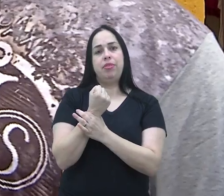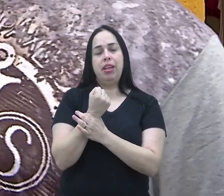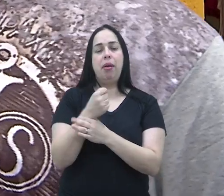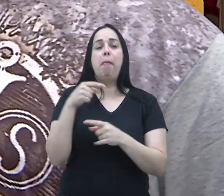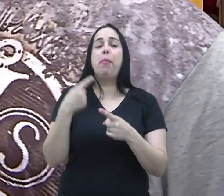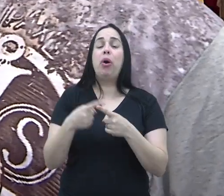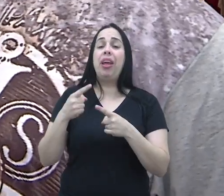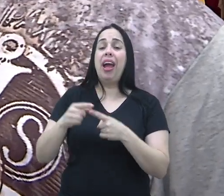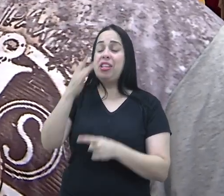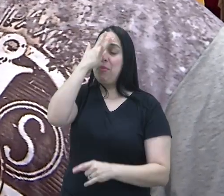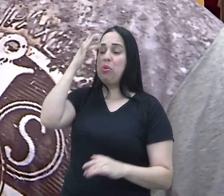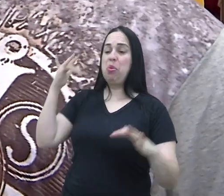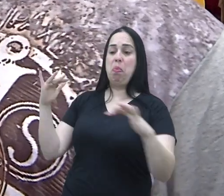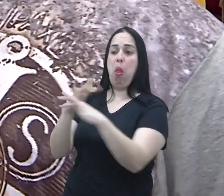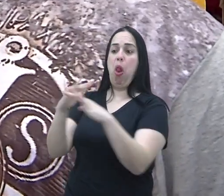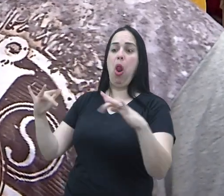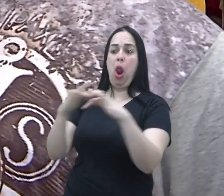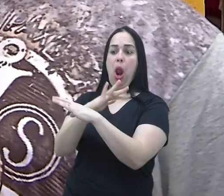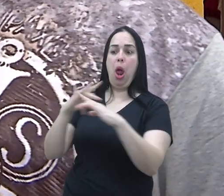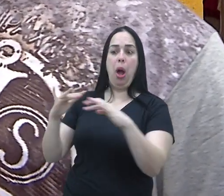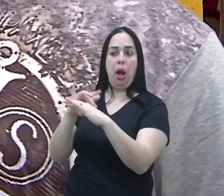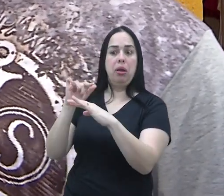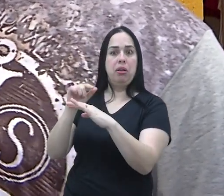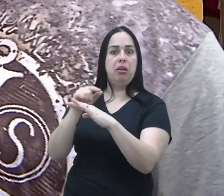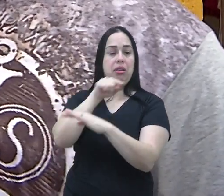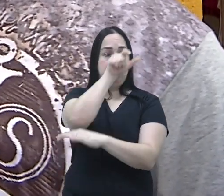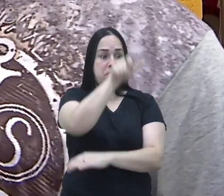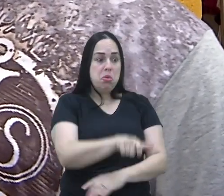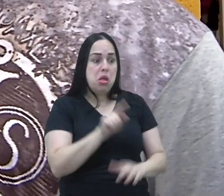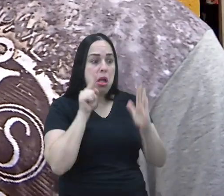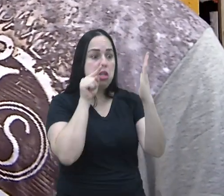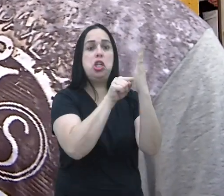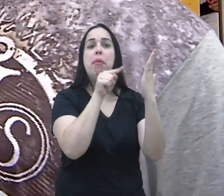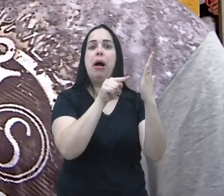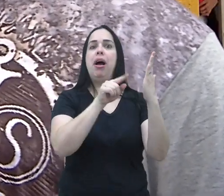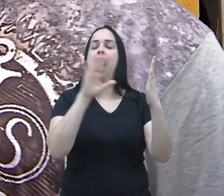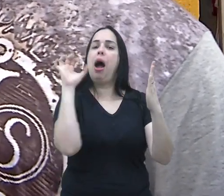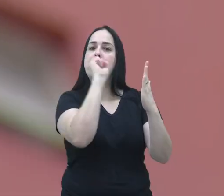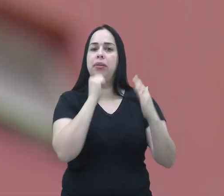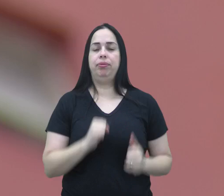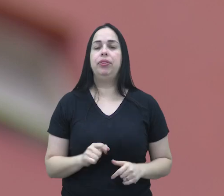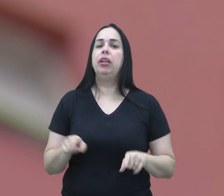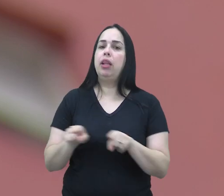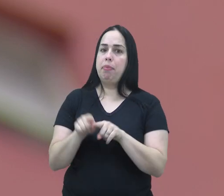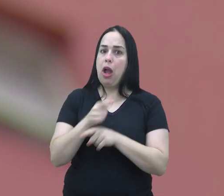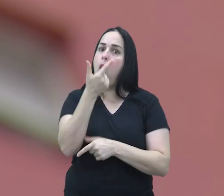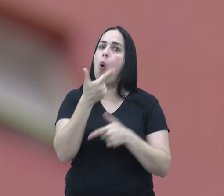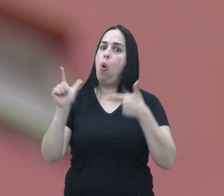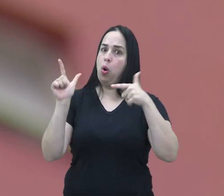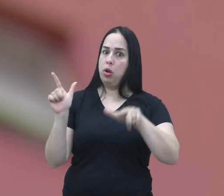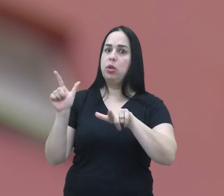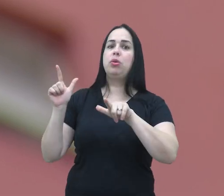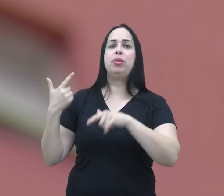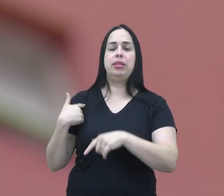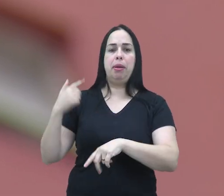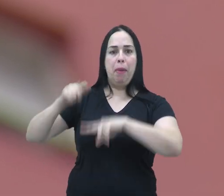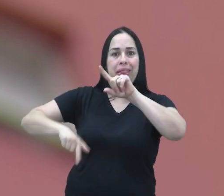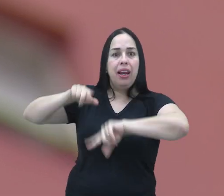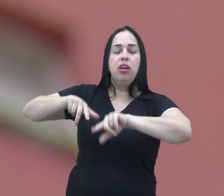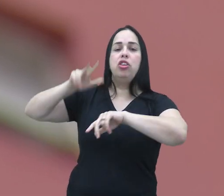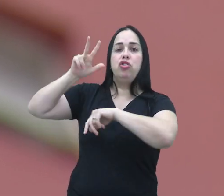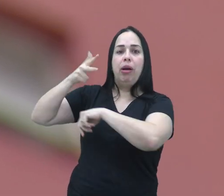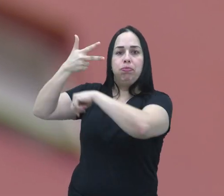Aqui como tem muito movimento de pessoas, é bem mais seguro para a gente, né? Equipamentos similares já